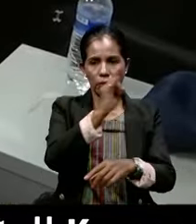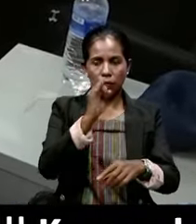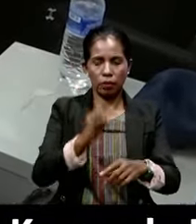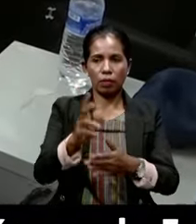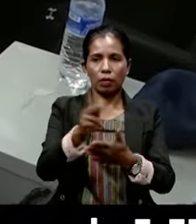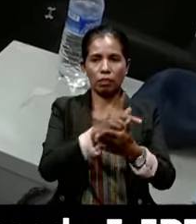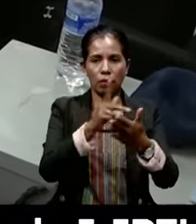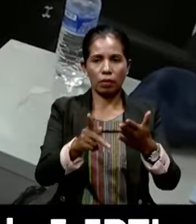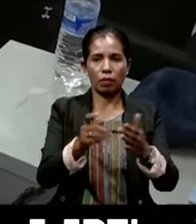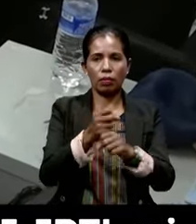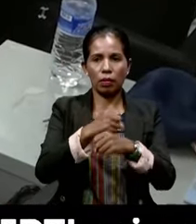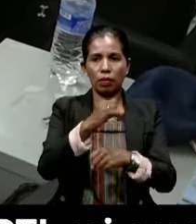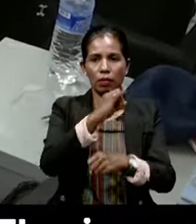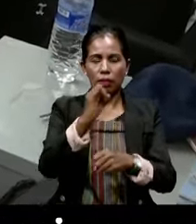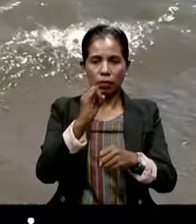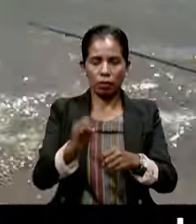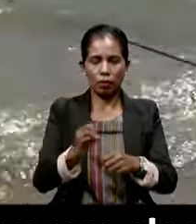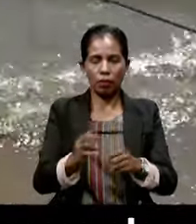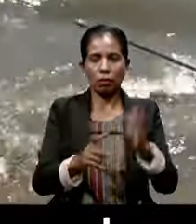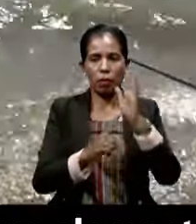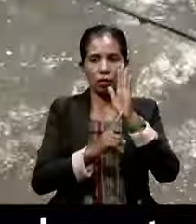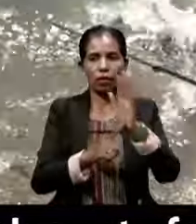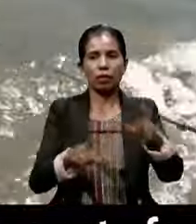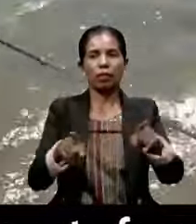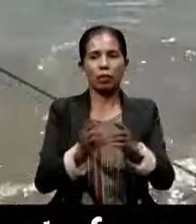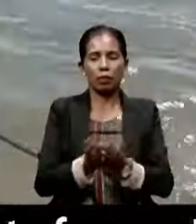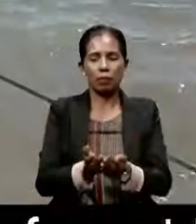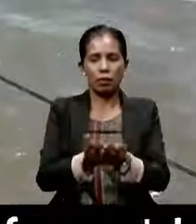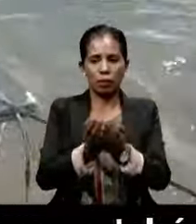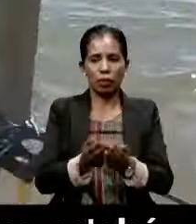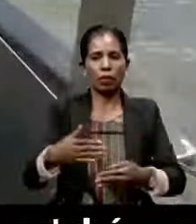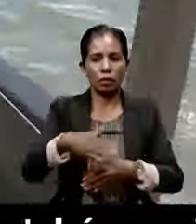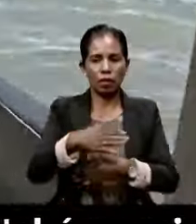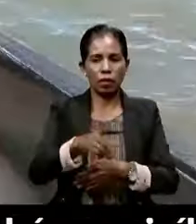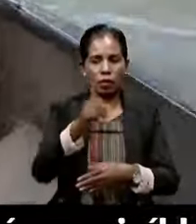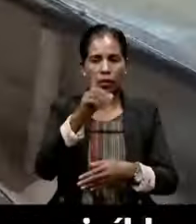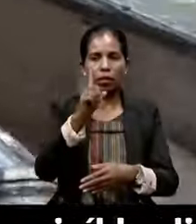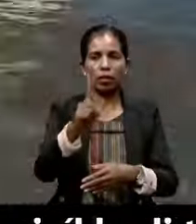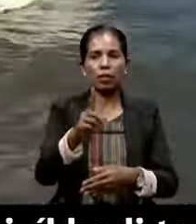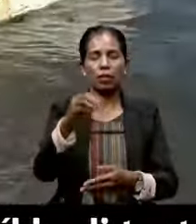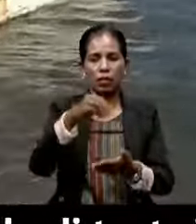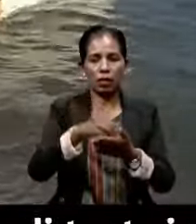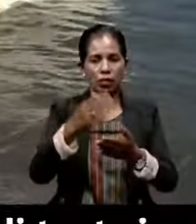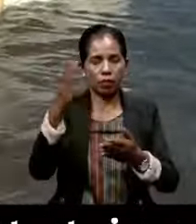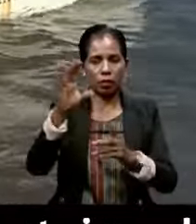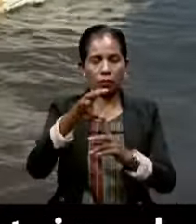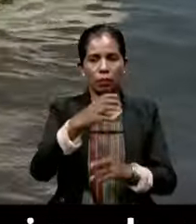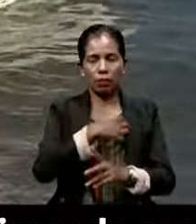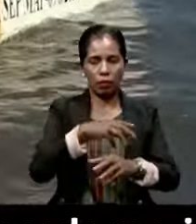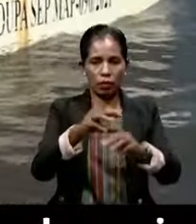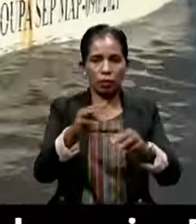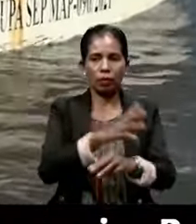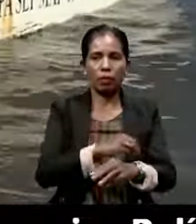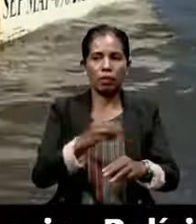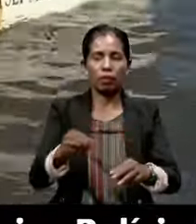Criminal, o de halo identificação, no evidência, Hanesan Bero, no ICAN Tonelada Ida, assegura ela e a comando Unidade da Polícia Marítima,